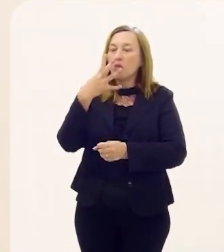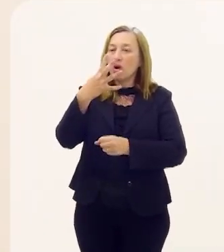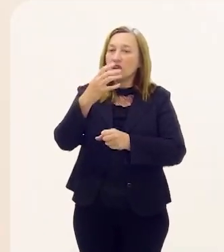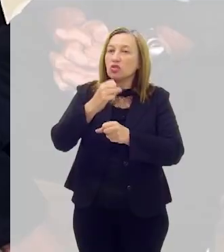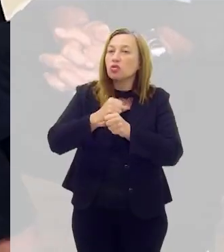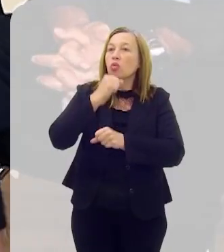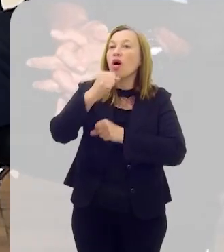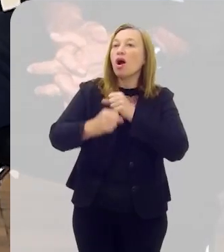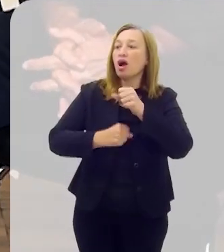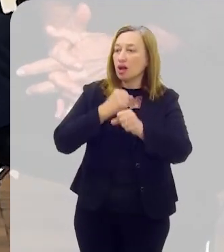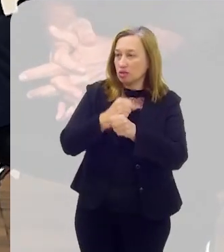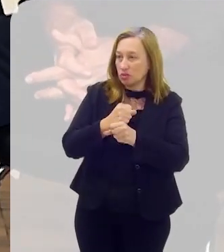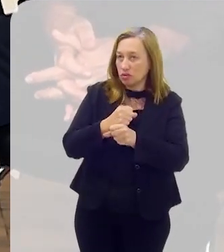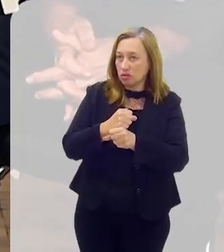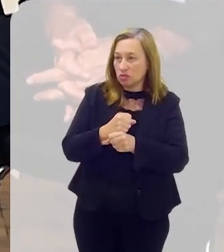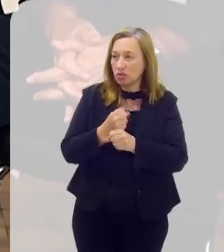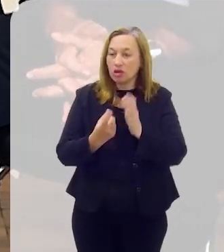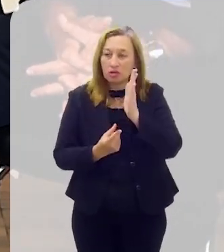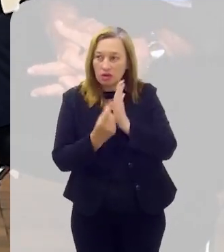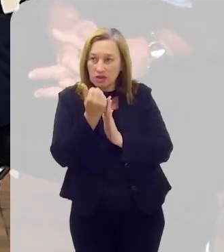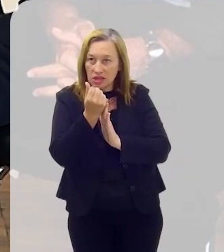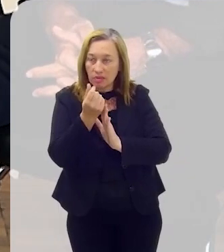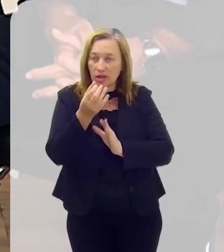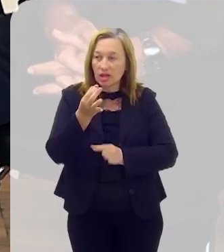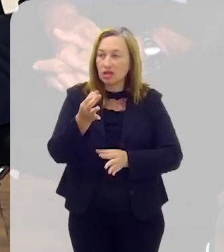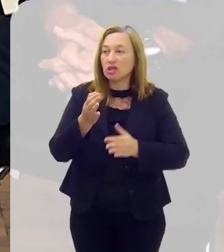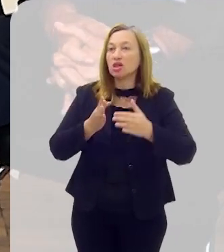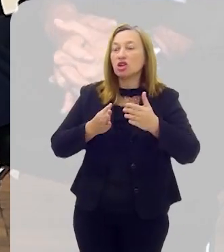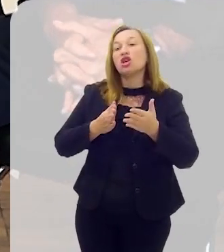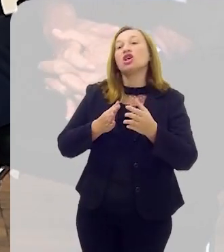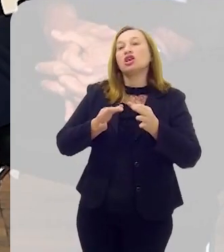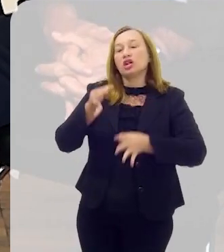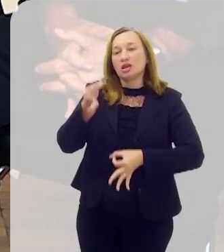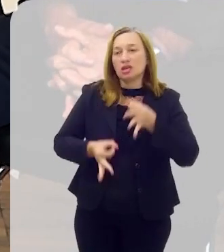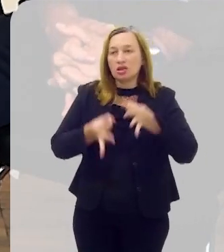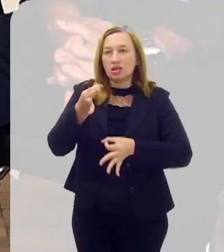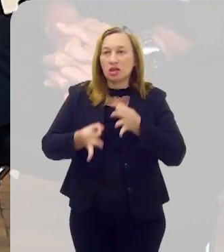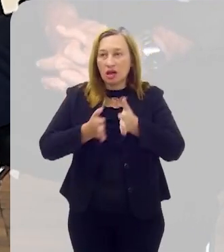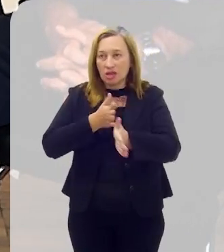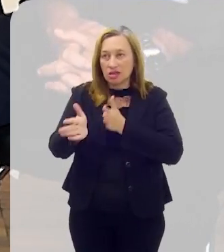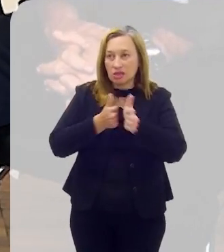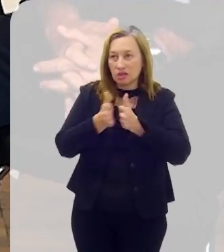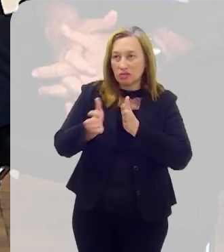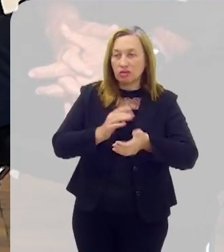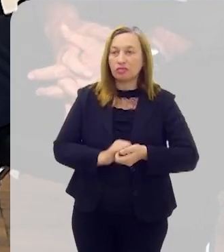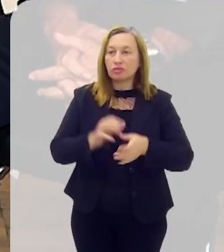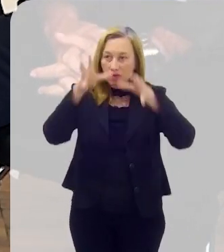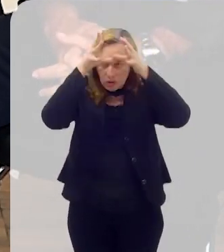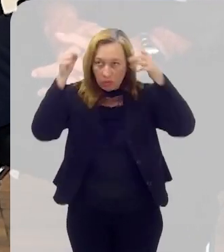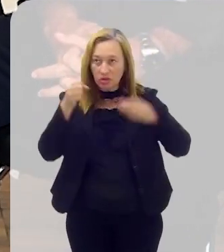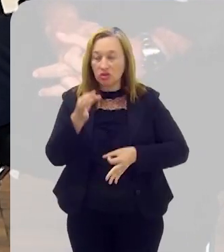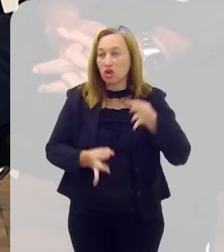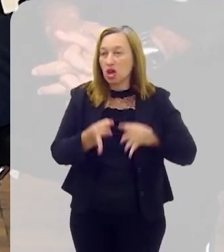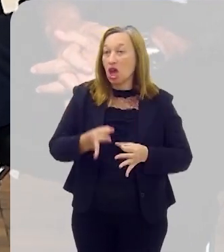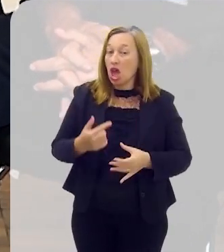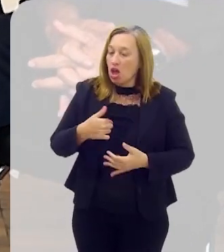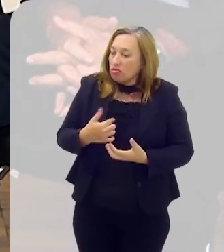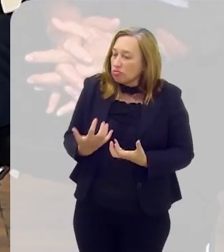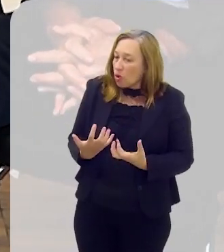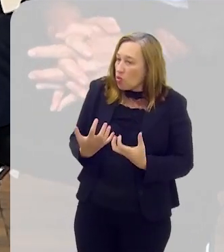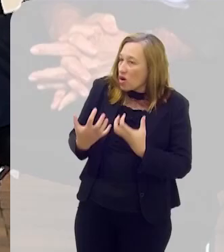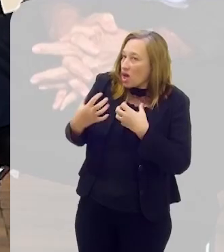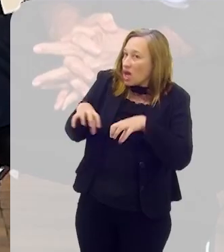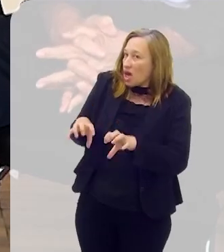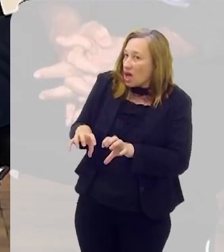ciclo orçamentário em relação ao direito ao acesso à justiça e o Tribunal de Justiça? Olha, eu não quero